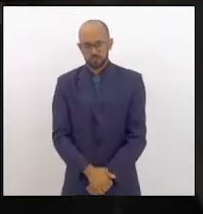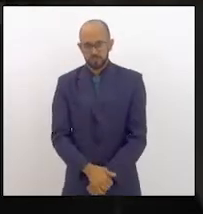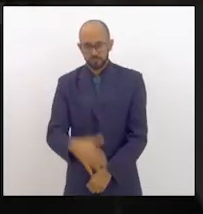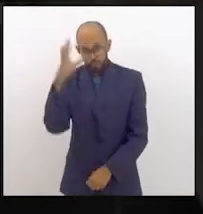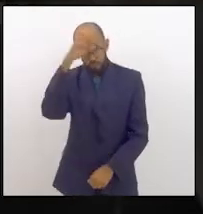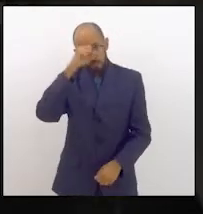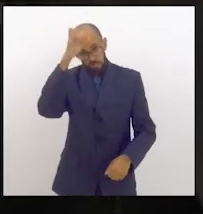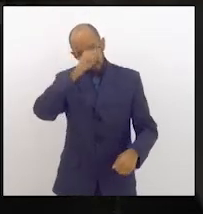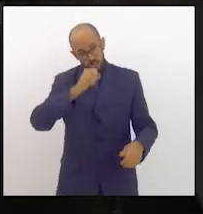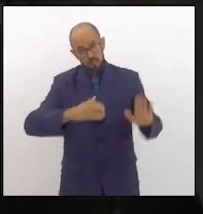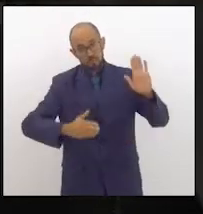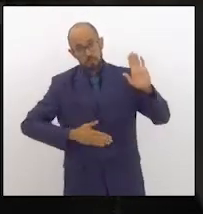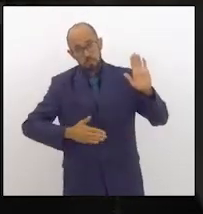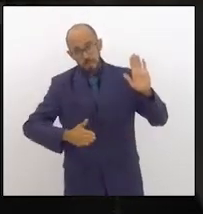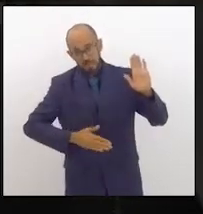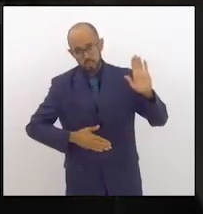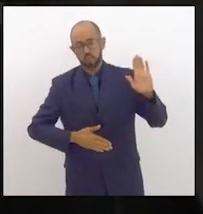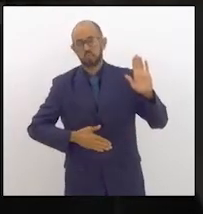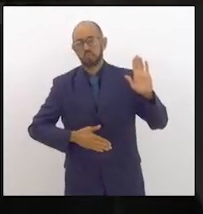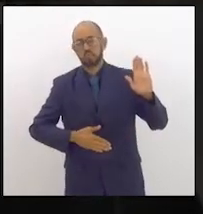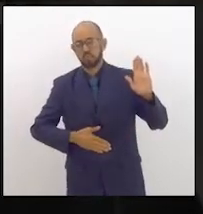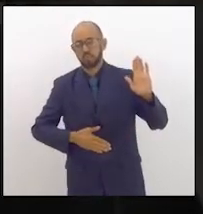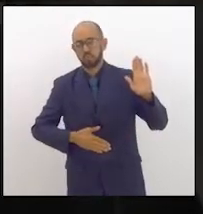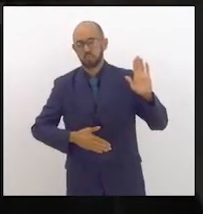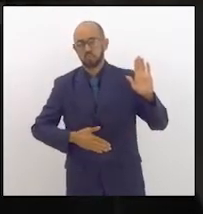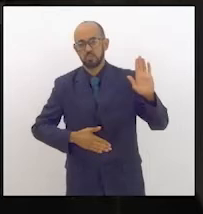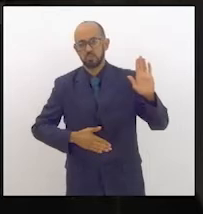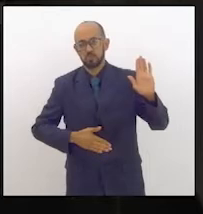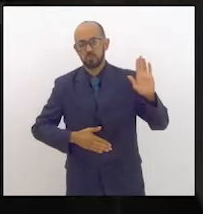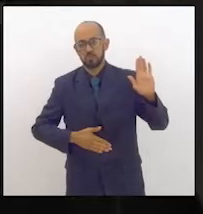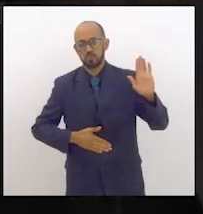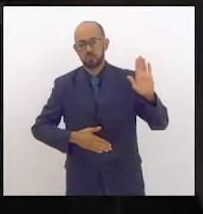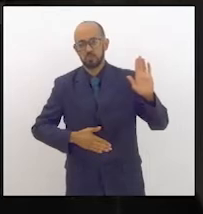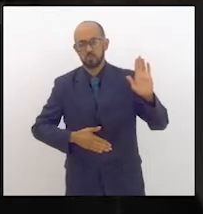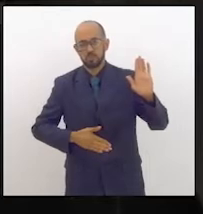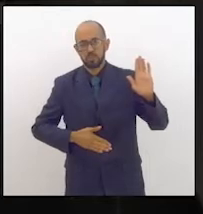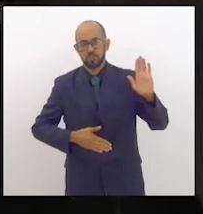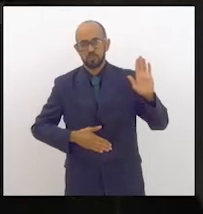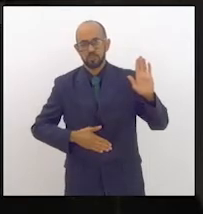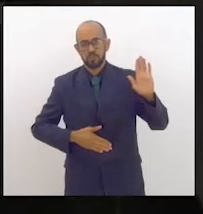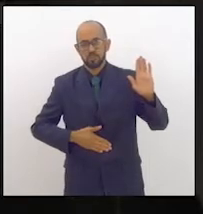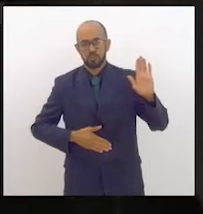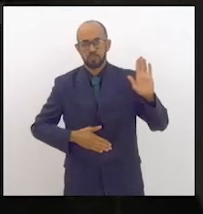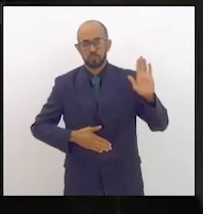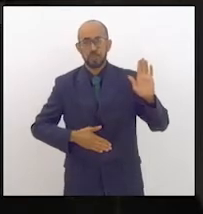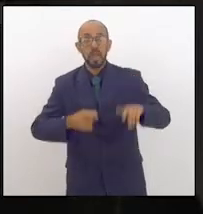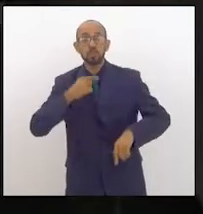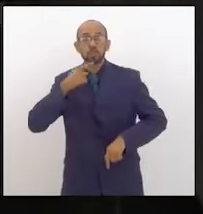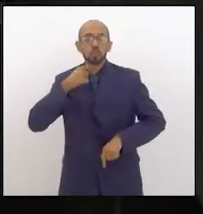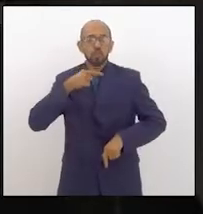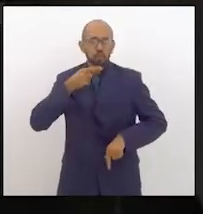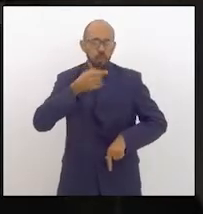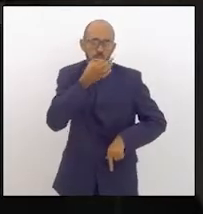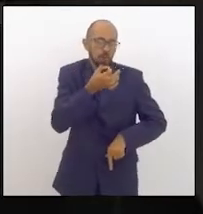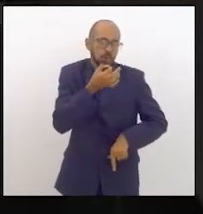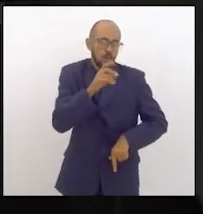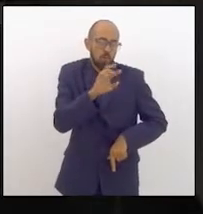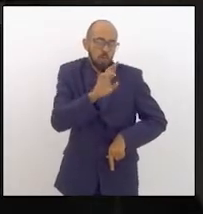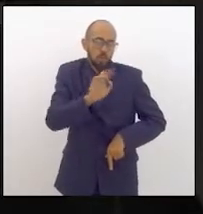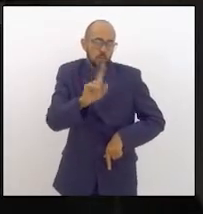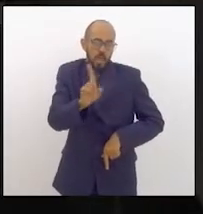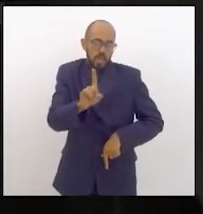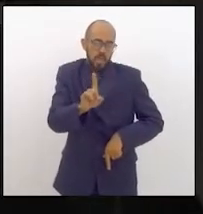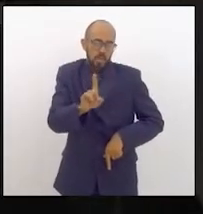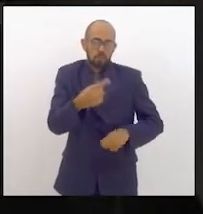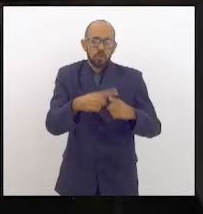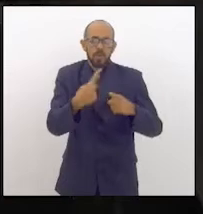aprendiz de fanfarrão que vive em cima em cima do muro não porque eu vou falar melhor em cima do muro não porque ele tá mais para